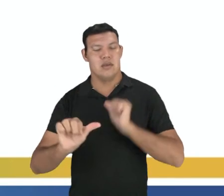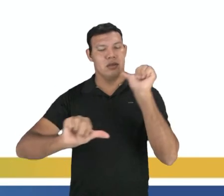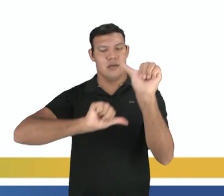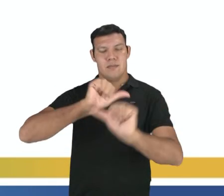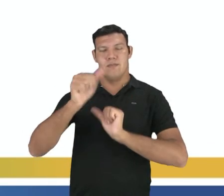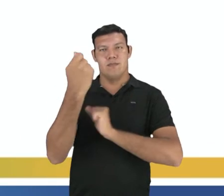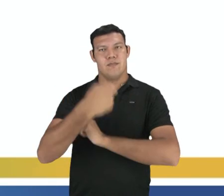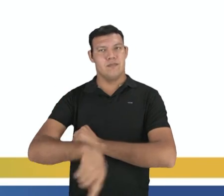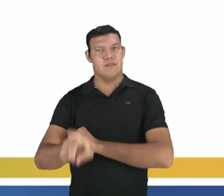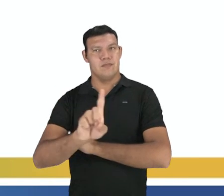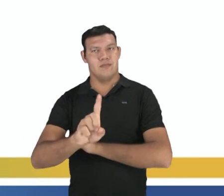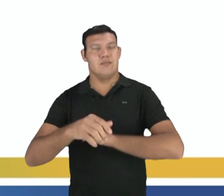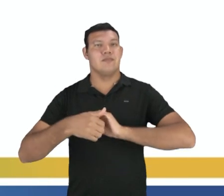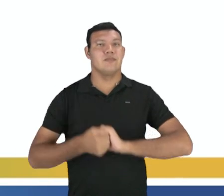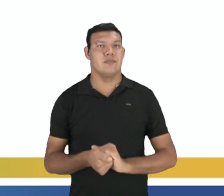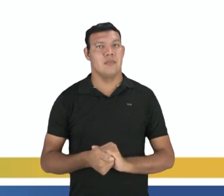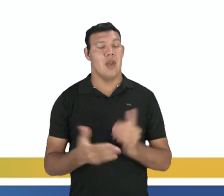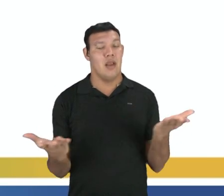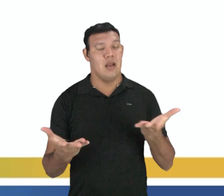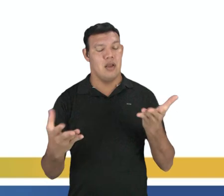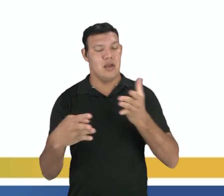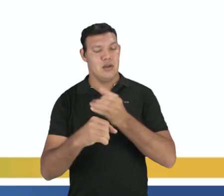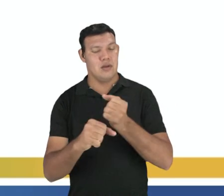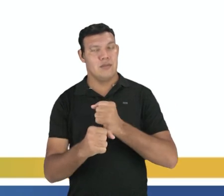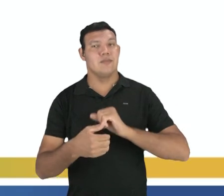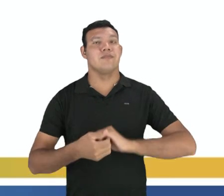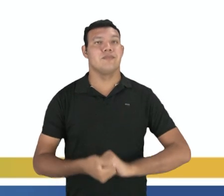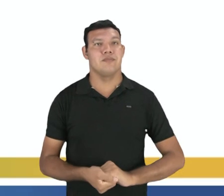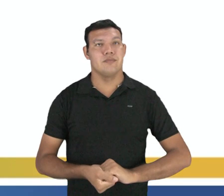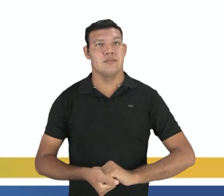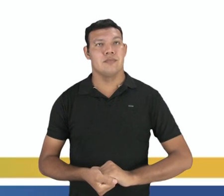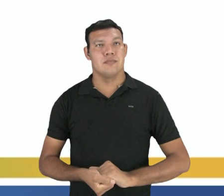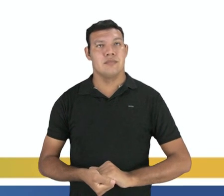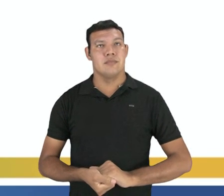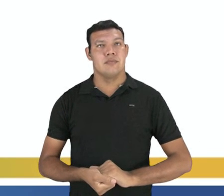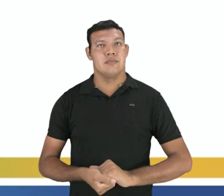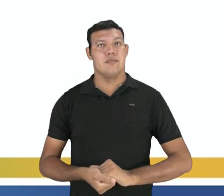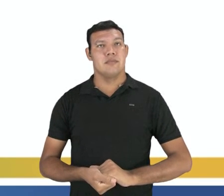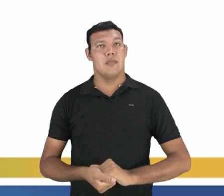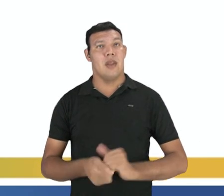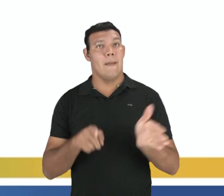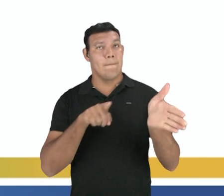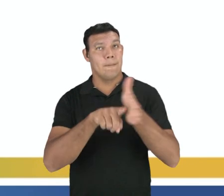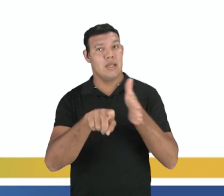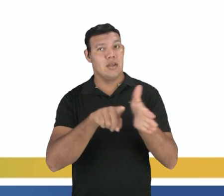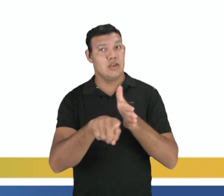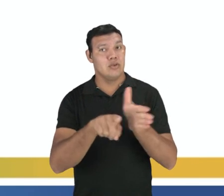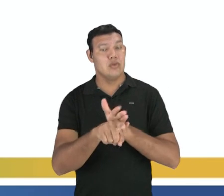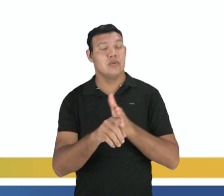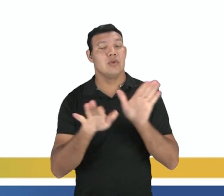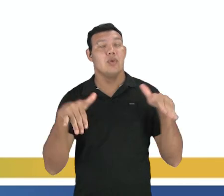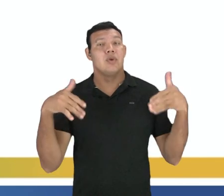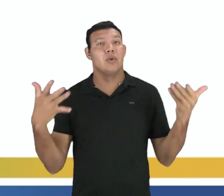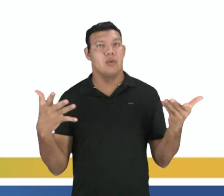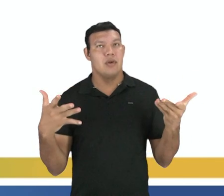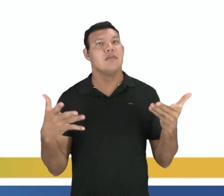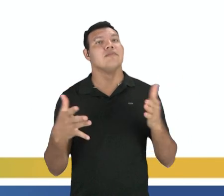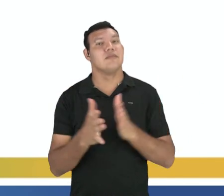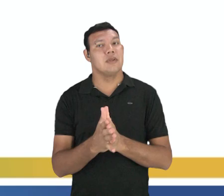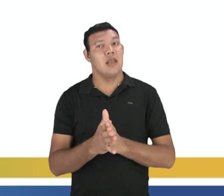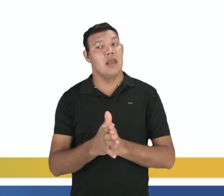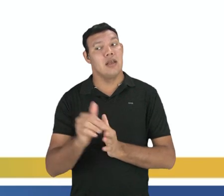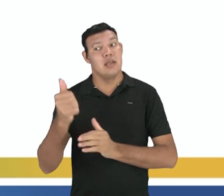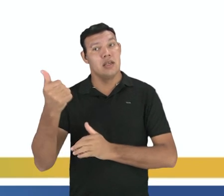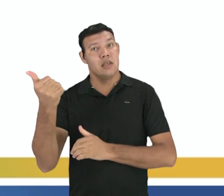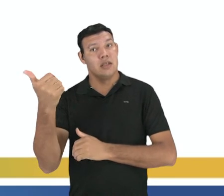transformações Tá então vamos aqui fazer os cálculos e o problema ele quer que o trabalho seja calculado nessas 13